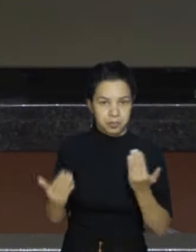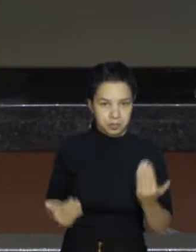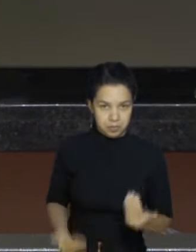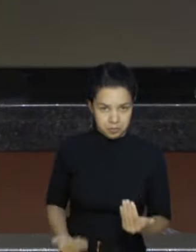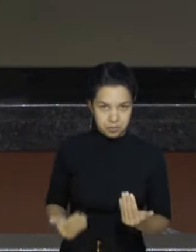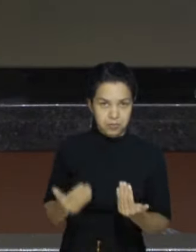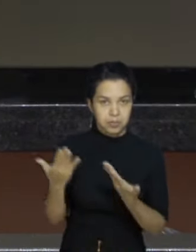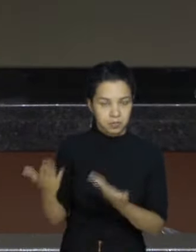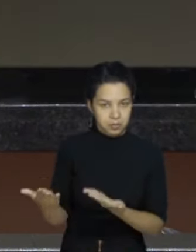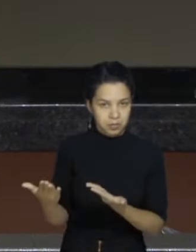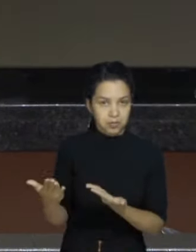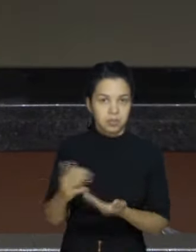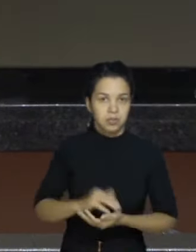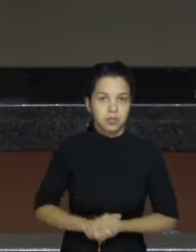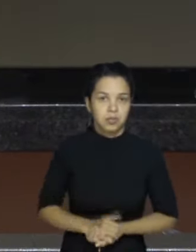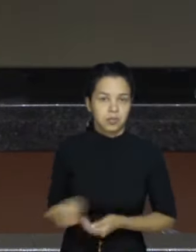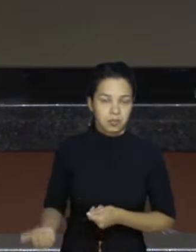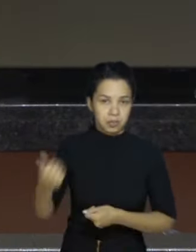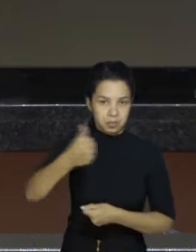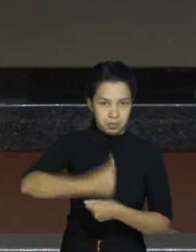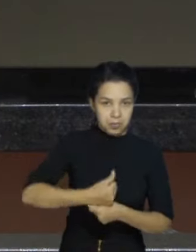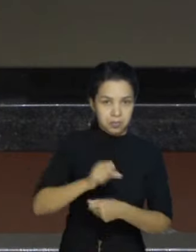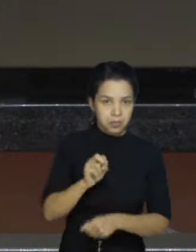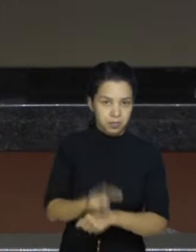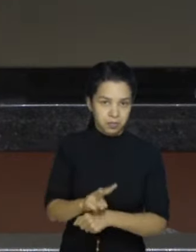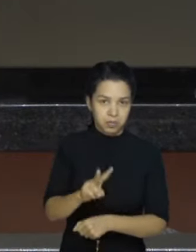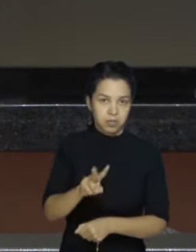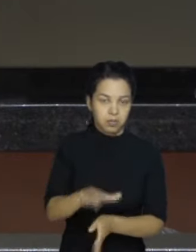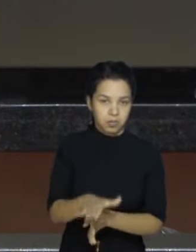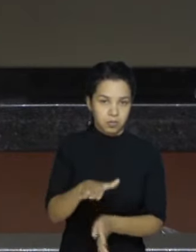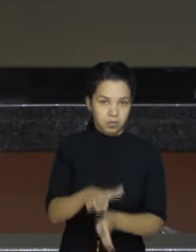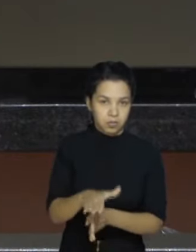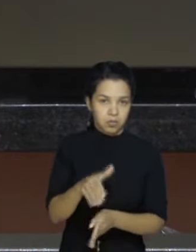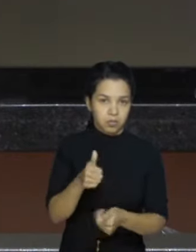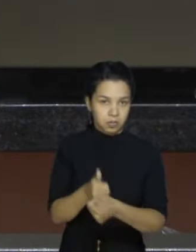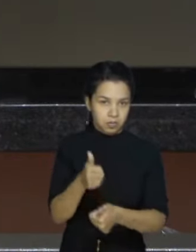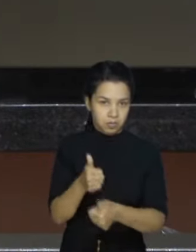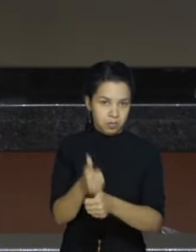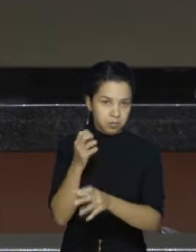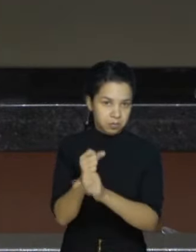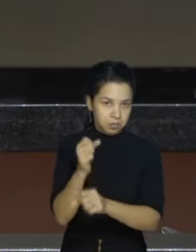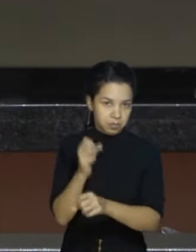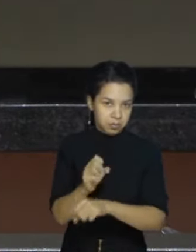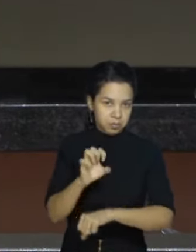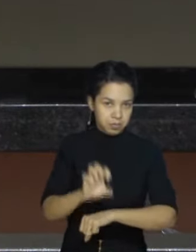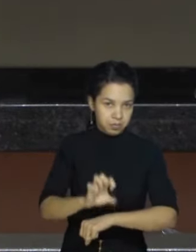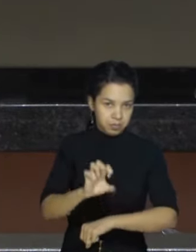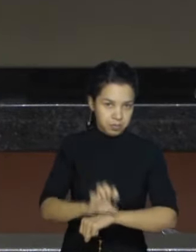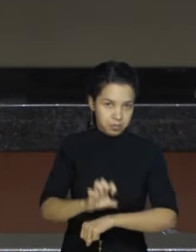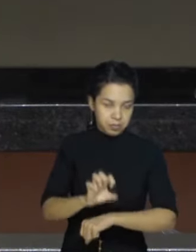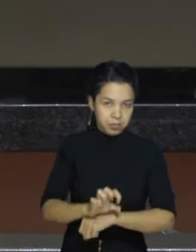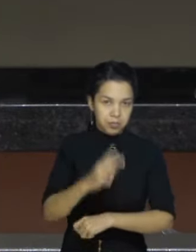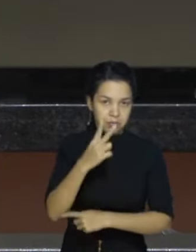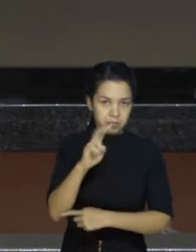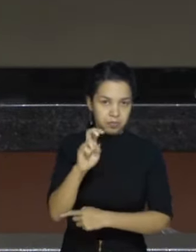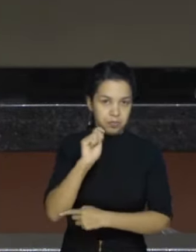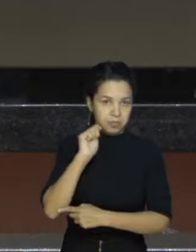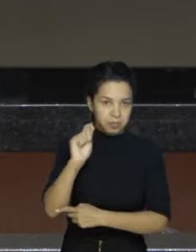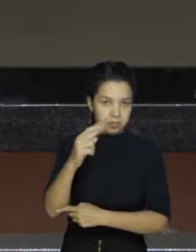Anderson flores para ocupar a vaga de Conselheiro do Tribunal de Contas do Estado Palácio barriga verde 25 de abril de